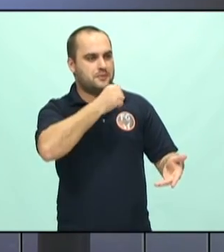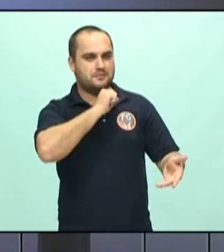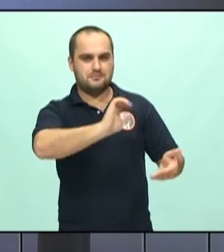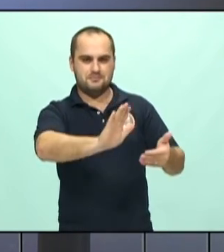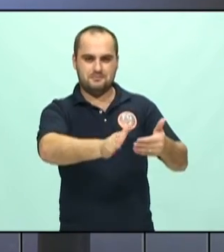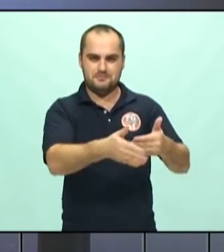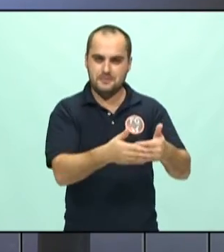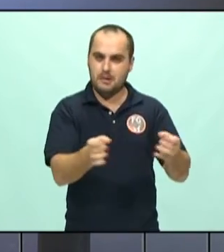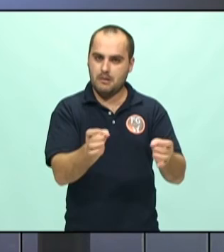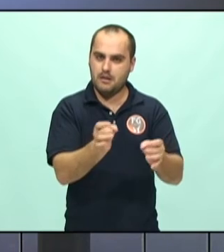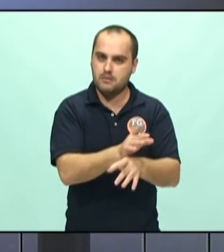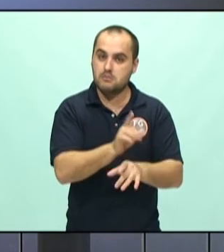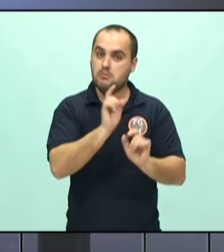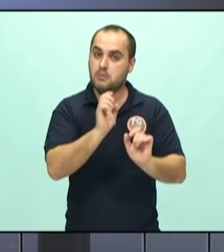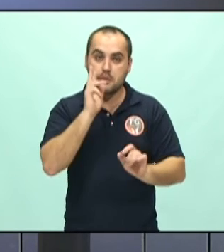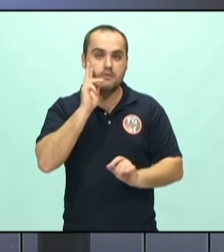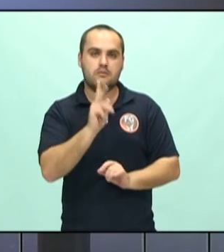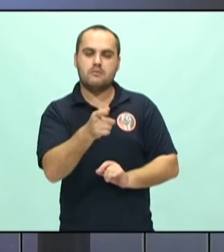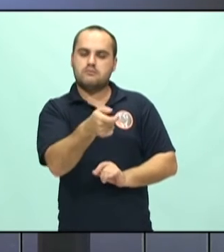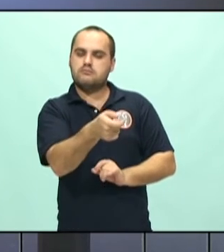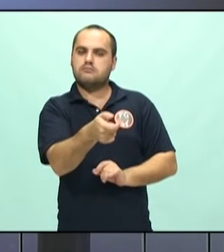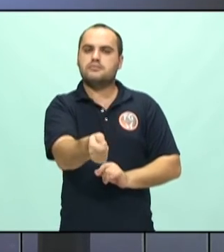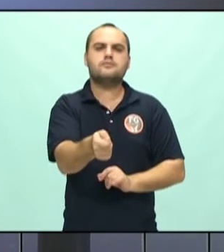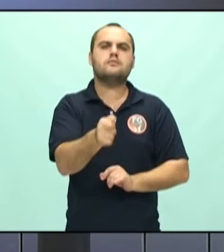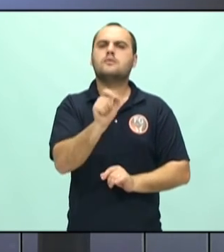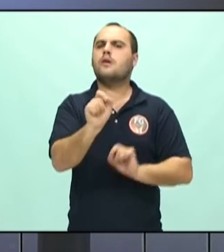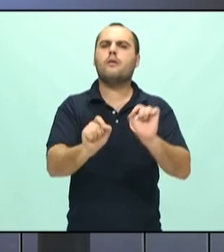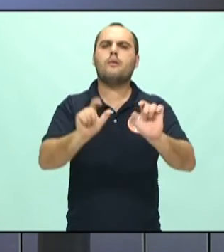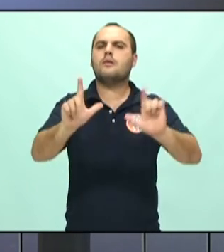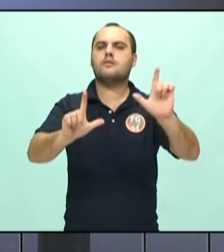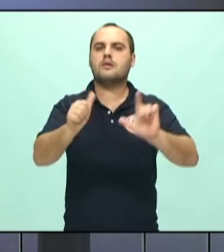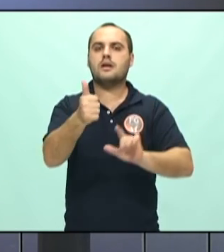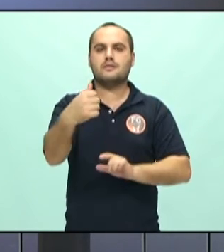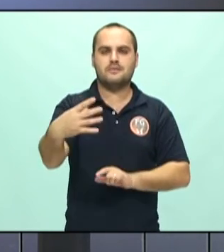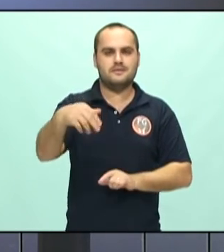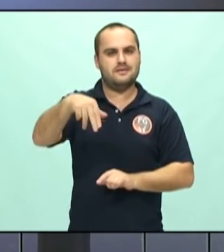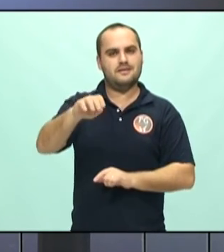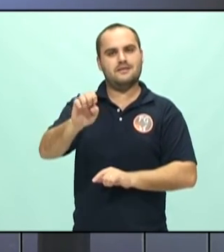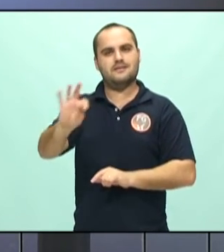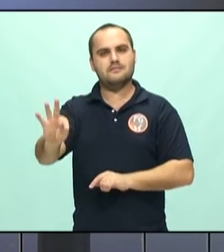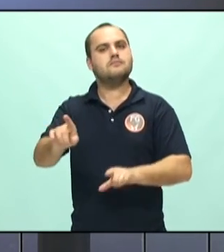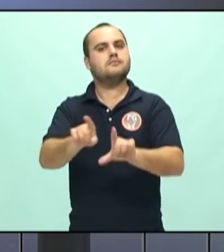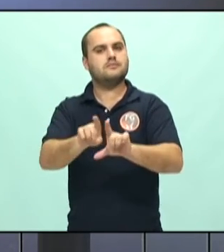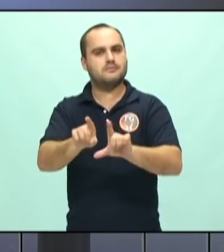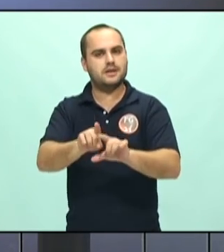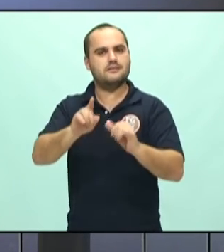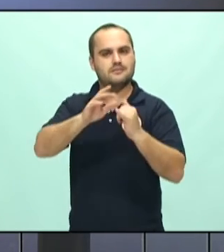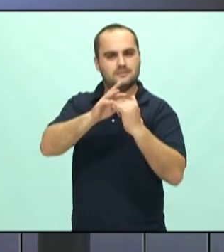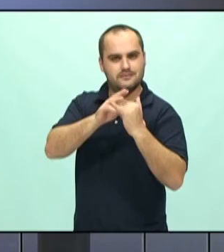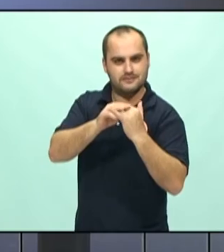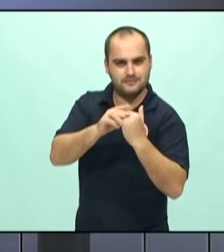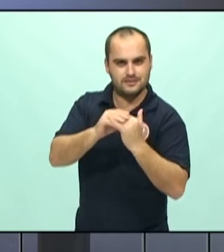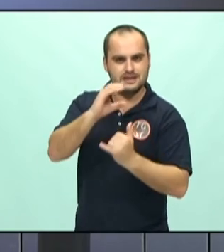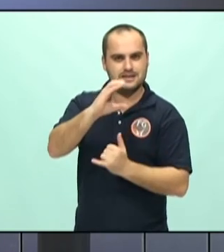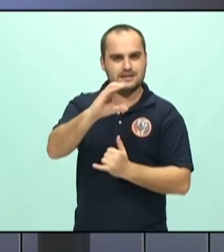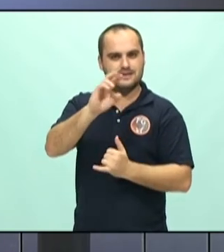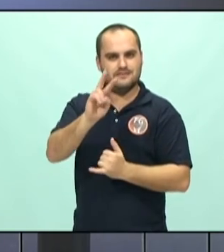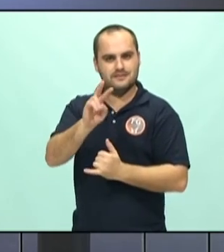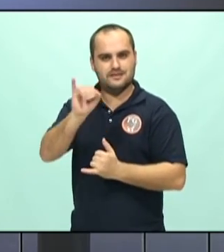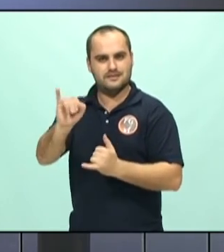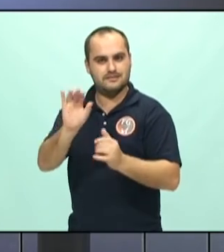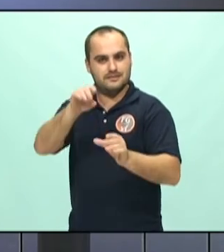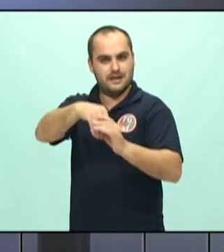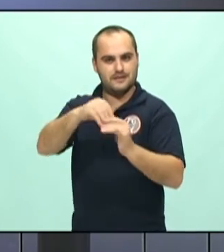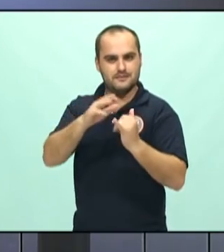pode acompanhar este programa pelo canal 14 da net e pelo canal da câmara de vereadores de itajaí no